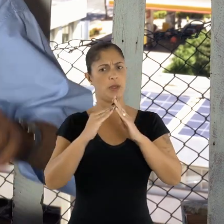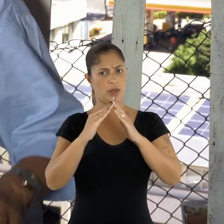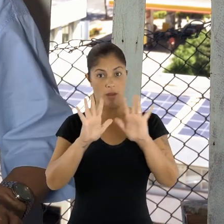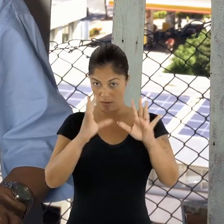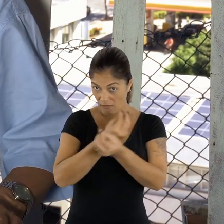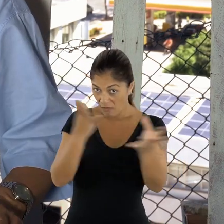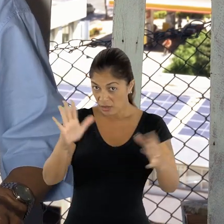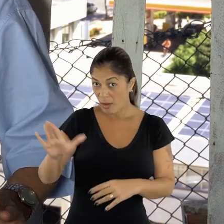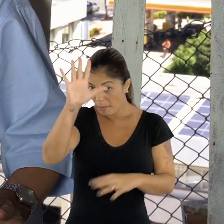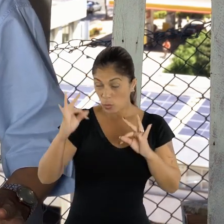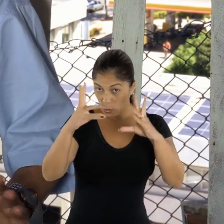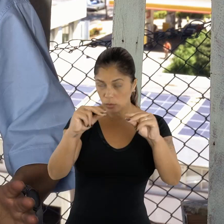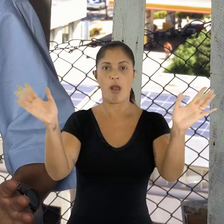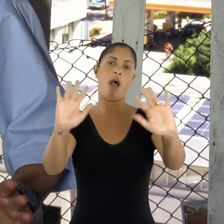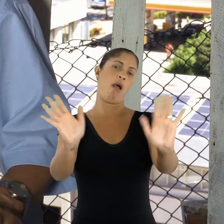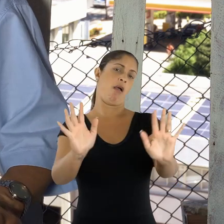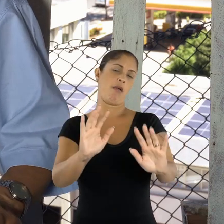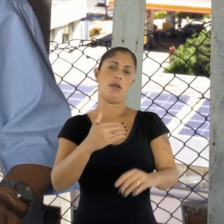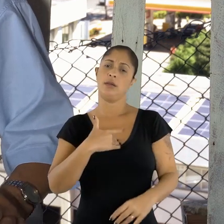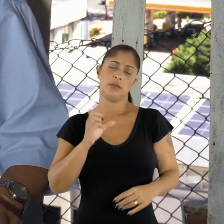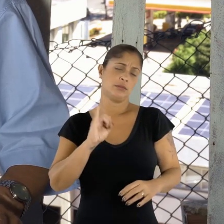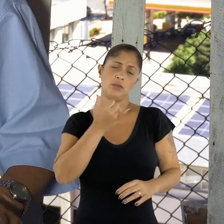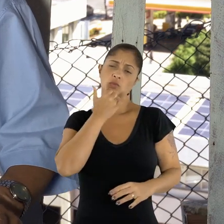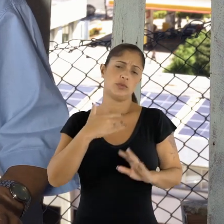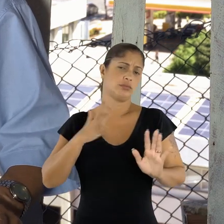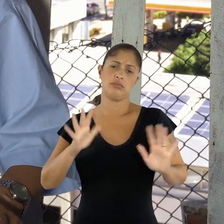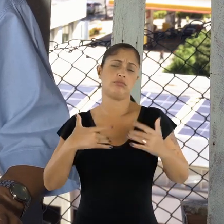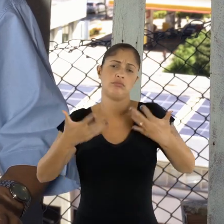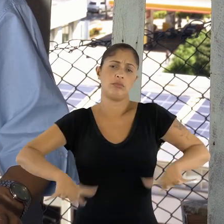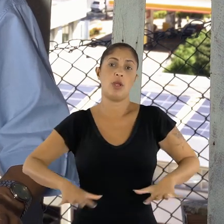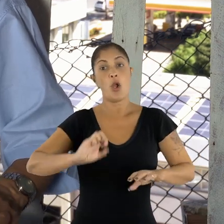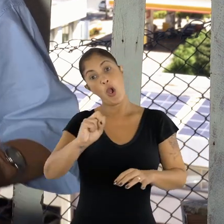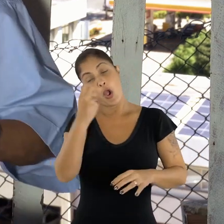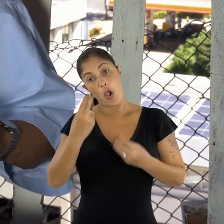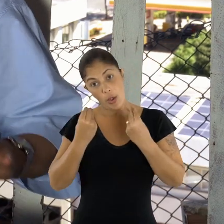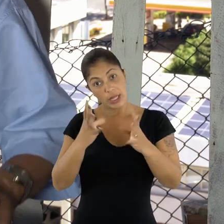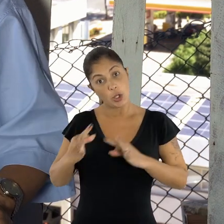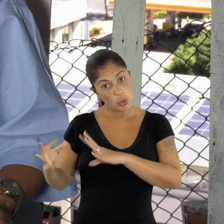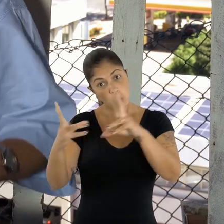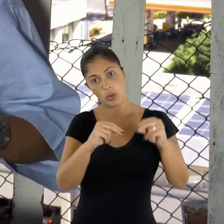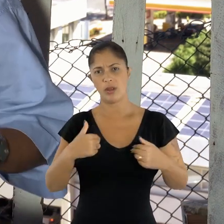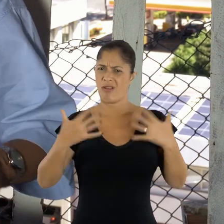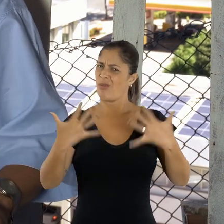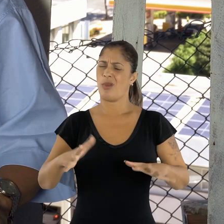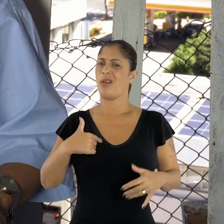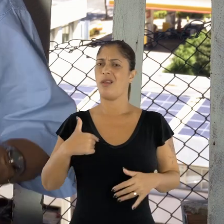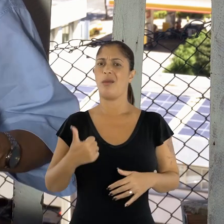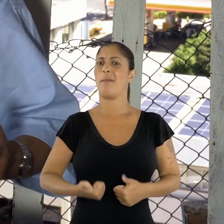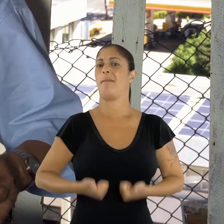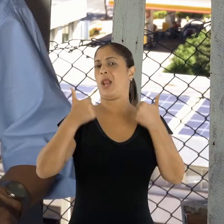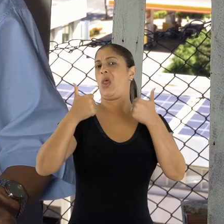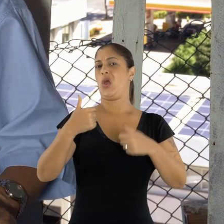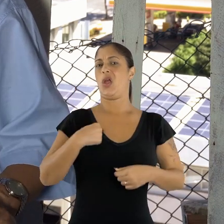para o morro inteiro? Não, para o morro inteiro. Eu falei, não, nada feito. Ou dá para o morro inteiro, porque eu não quero ter esse privilégio